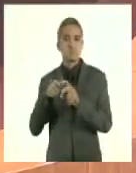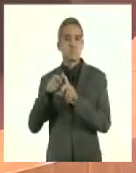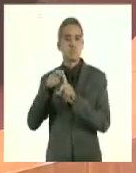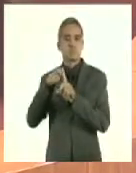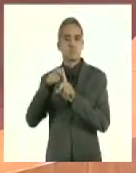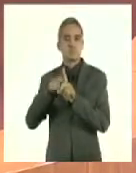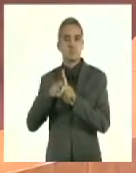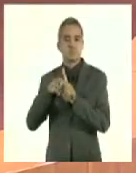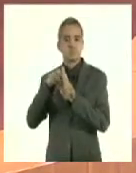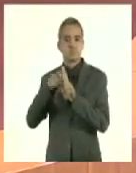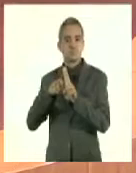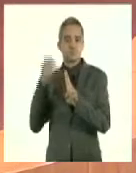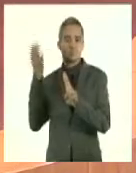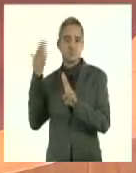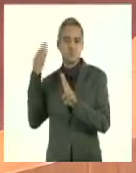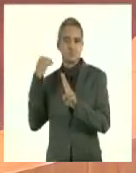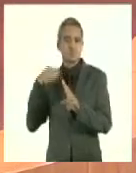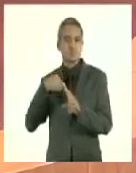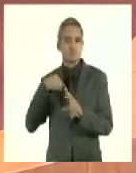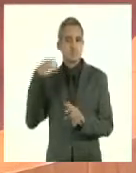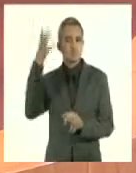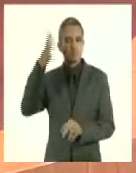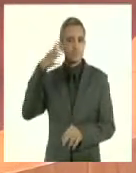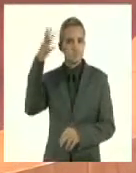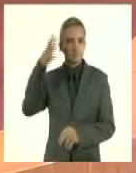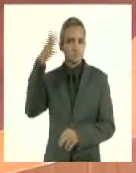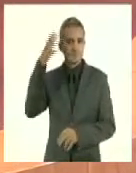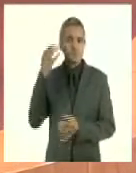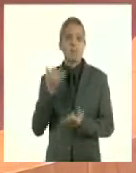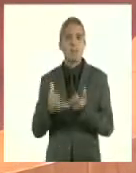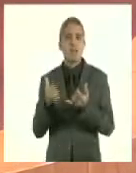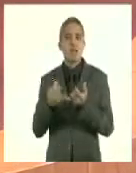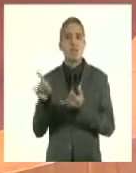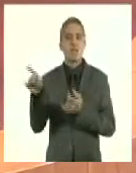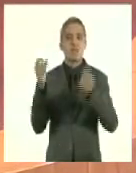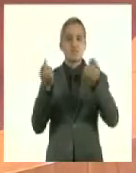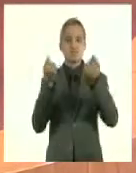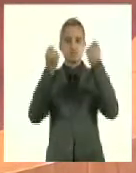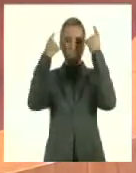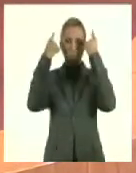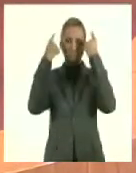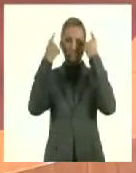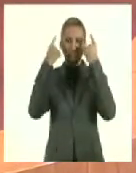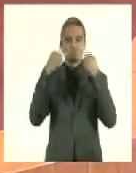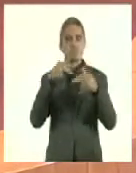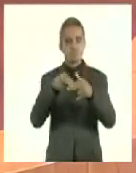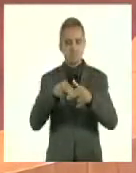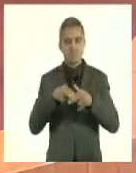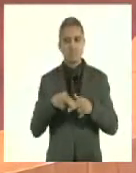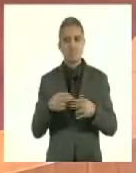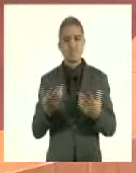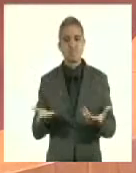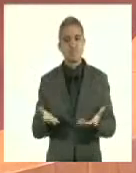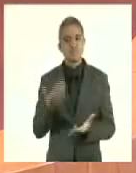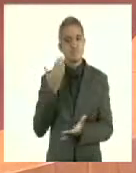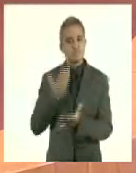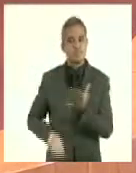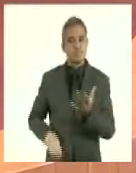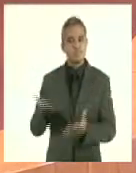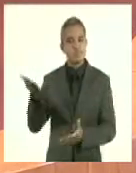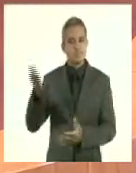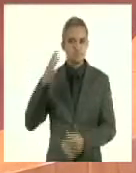expedientes. E aí é que fica desclassificada a palavra de Vossa Excelência, porque